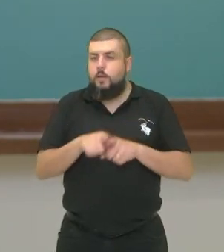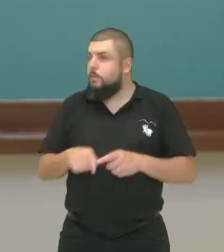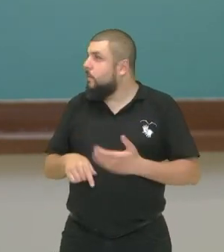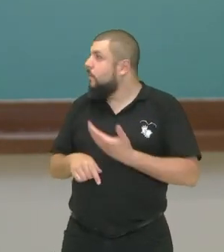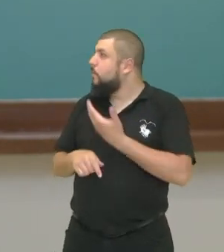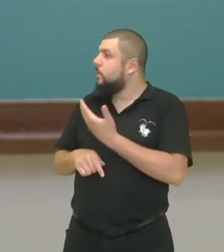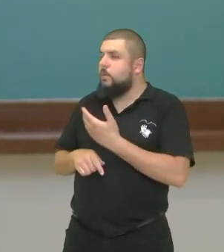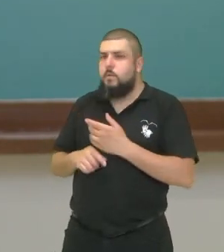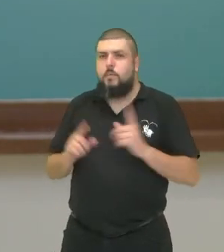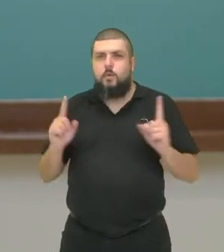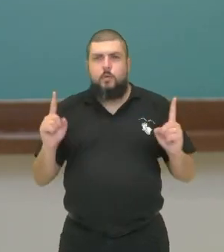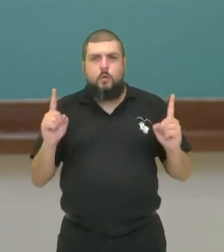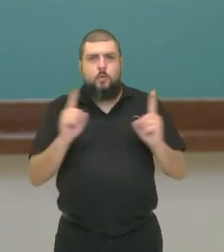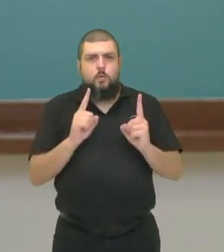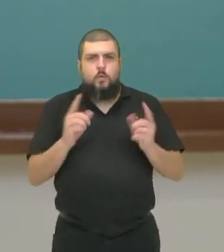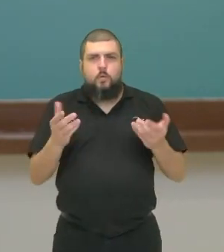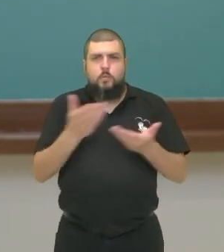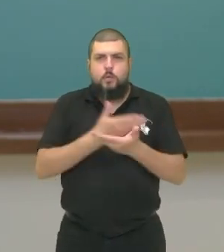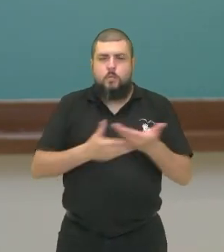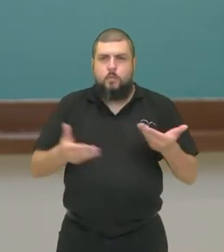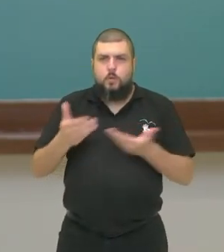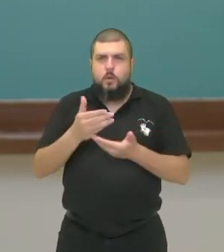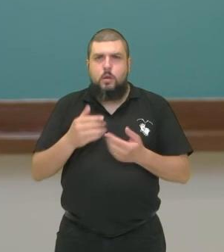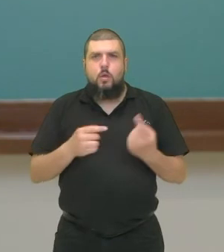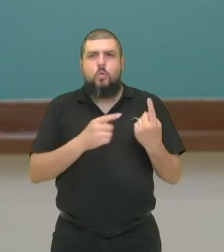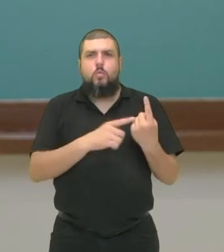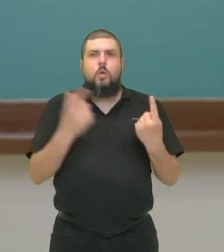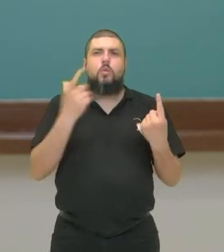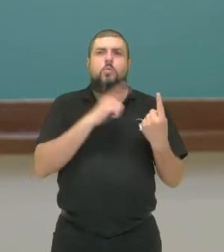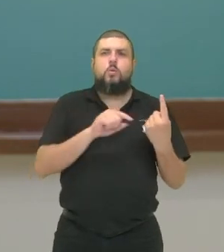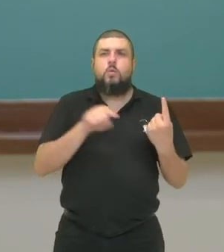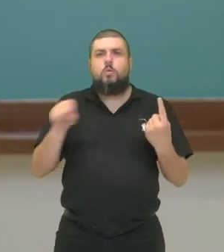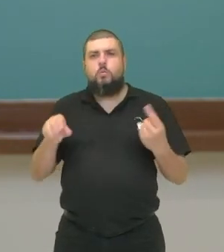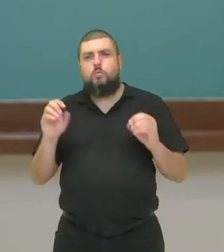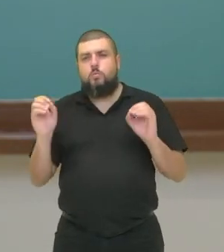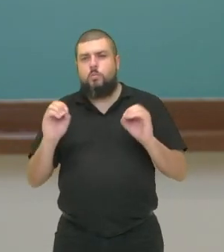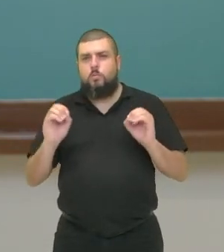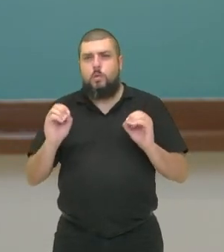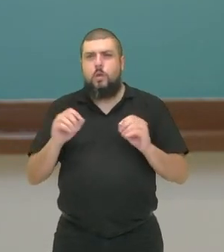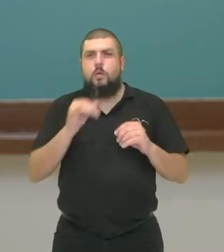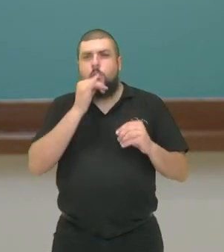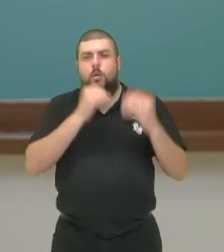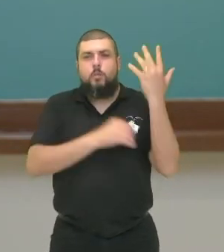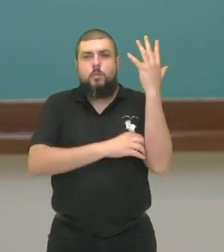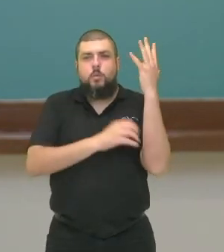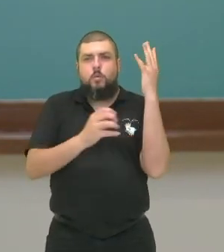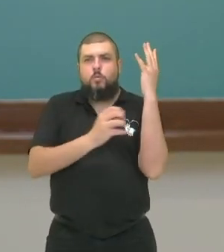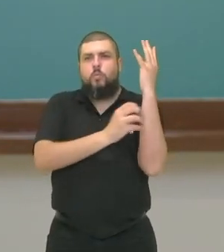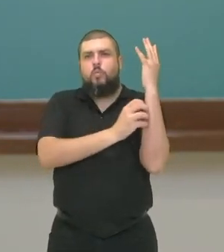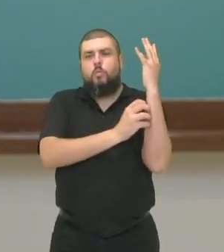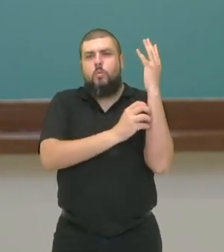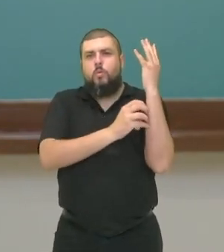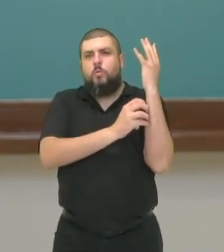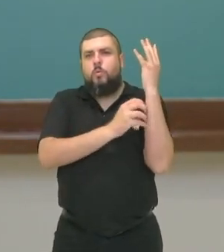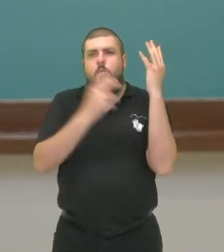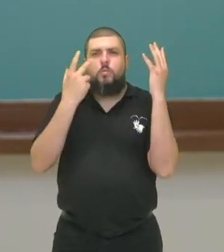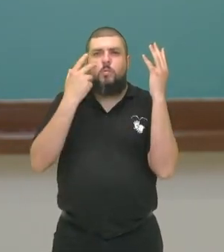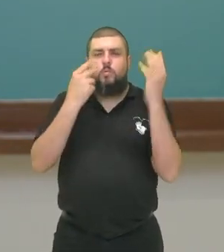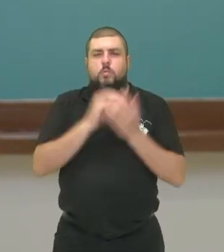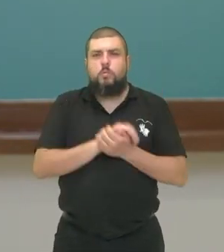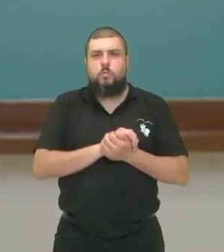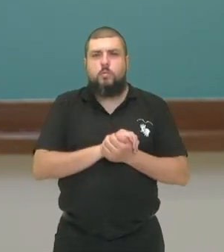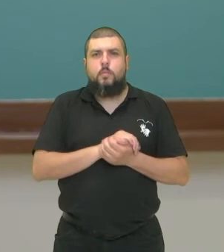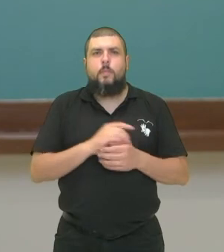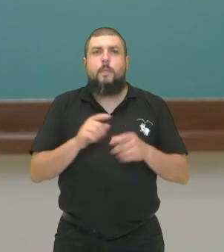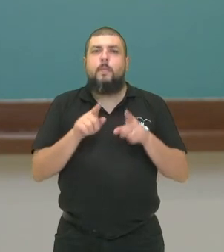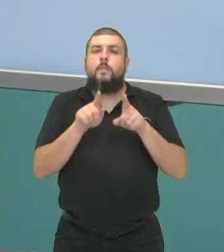se beneficia da relação e a outra não. Exemplos disso, a bromélia é a árvore e também o peixe-pérola com o pepino do mar. E existe uma